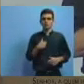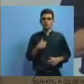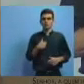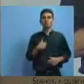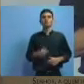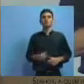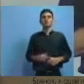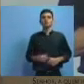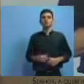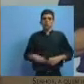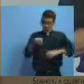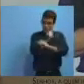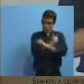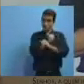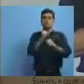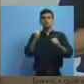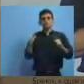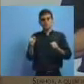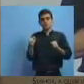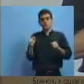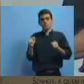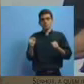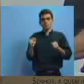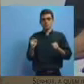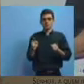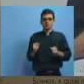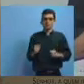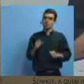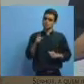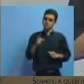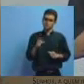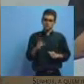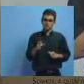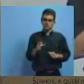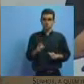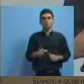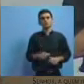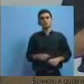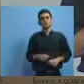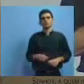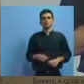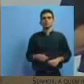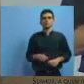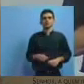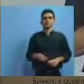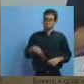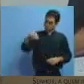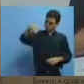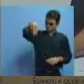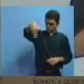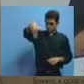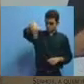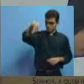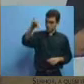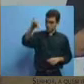sepulturas. Eu vos farei sair de vossas sepulturas e vos conduzirei para a